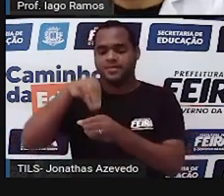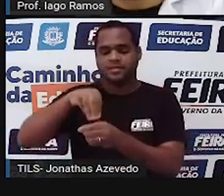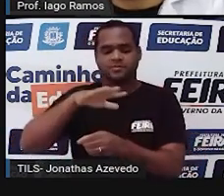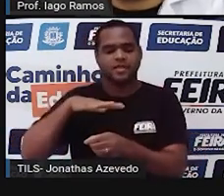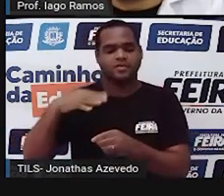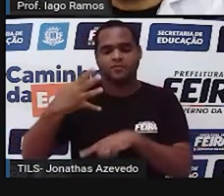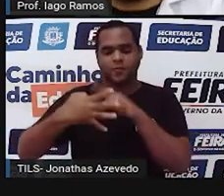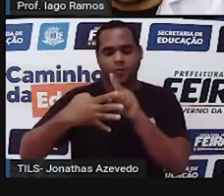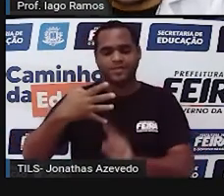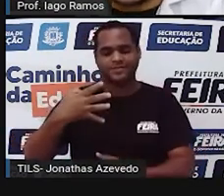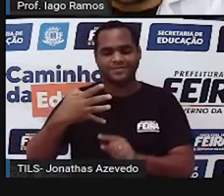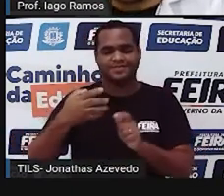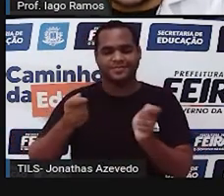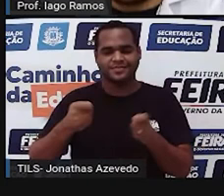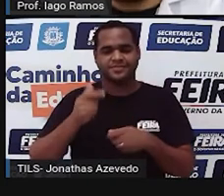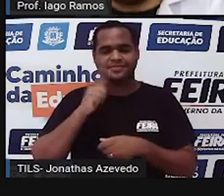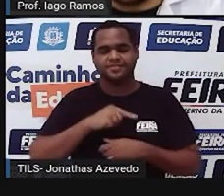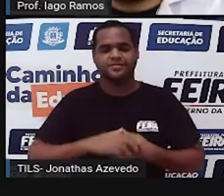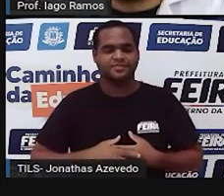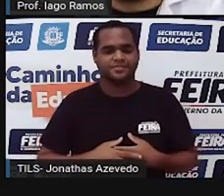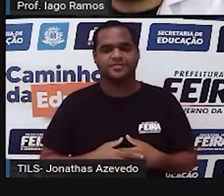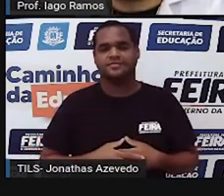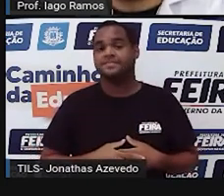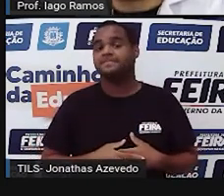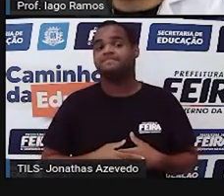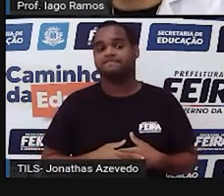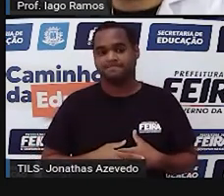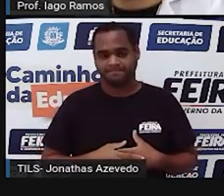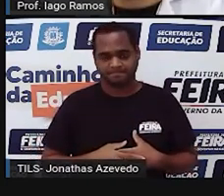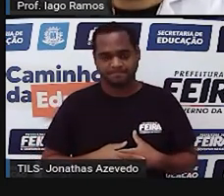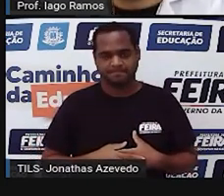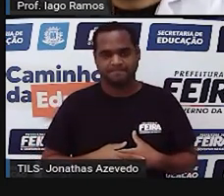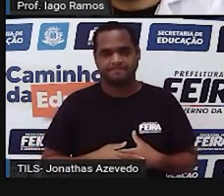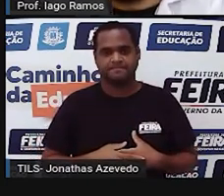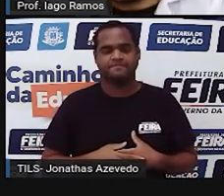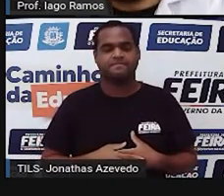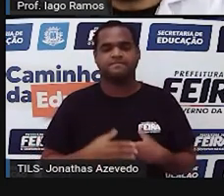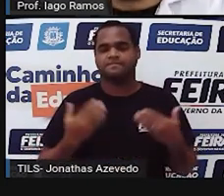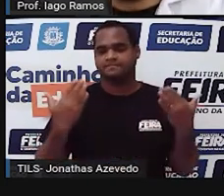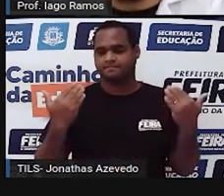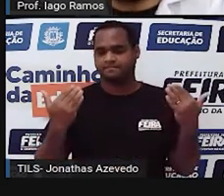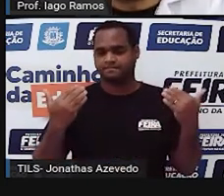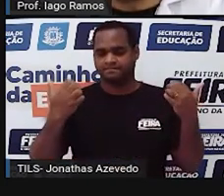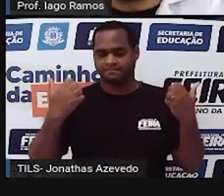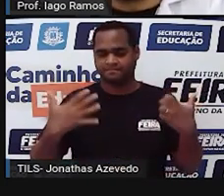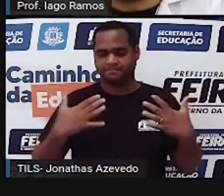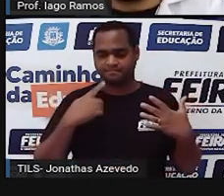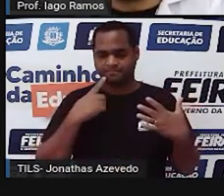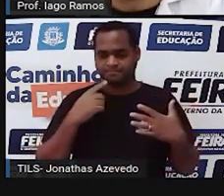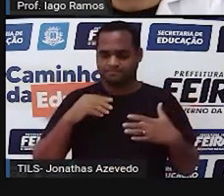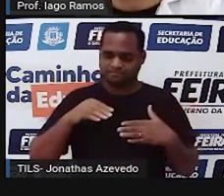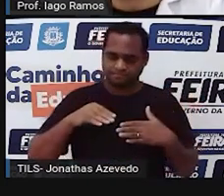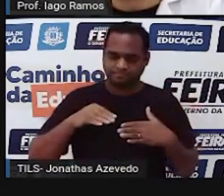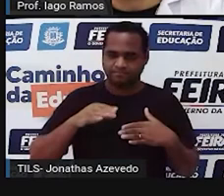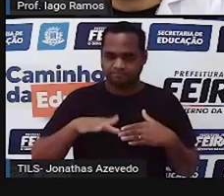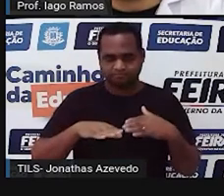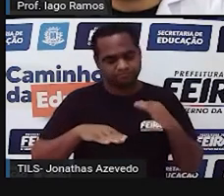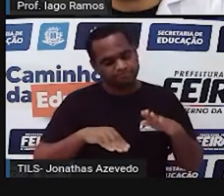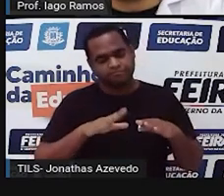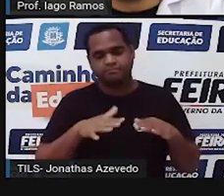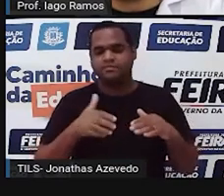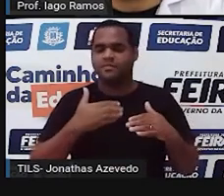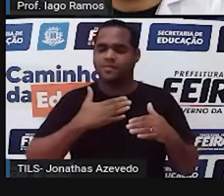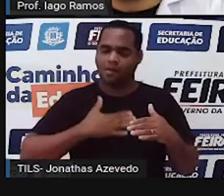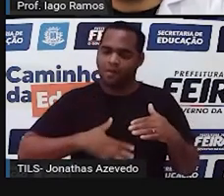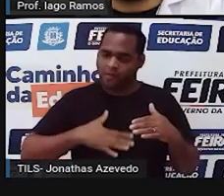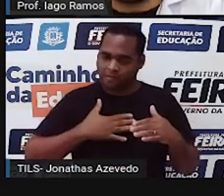dessas quatro voltas tá bom e vamos né Um Passo de Cada Vez para a gente